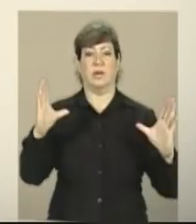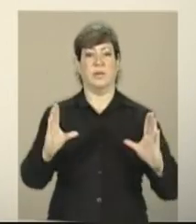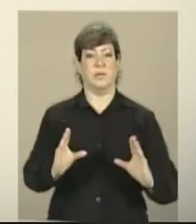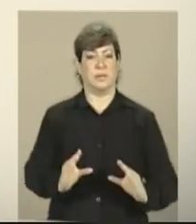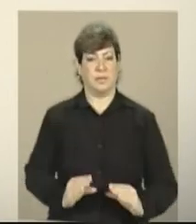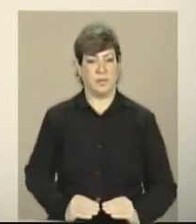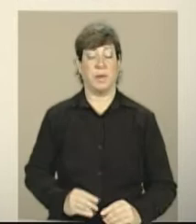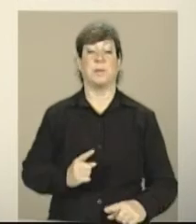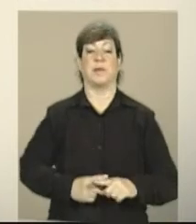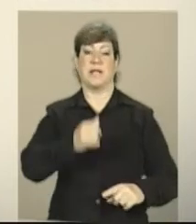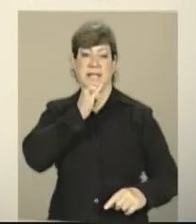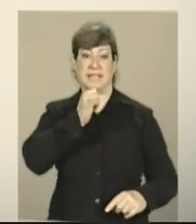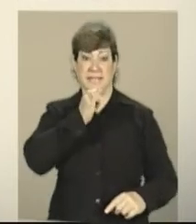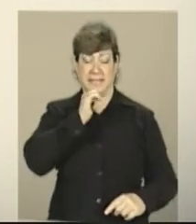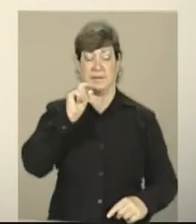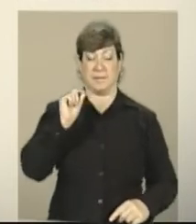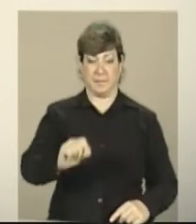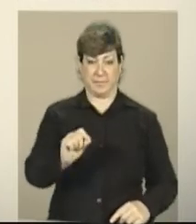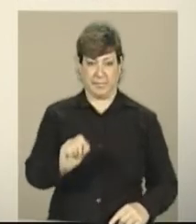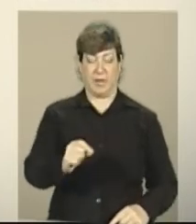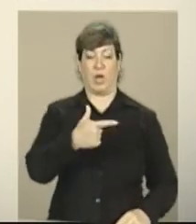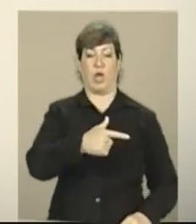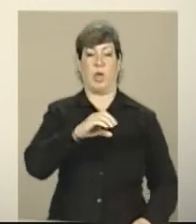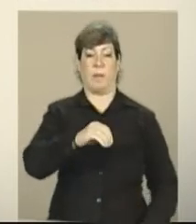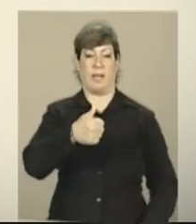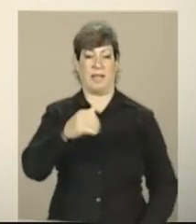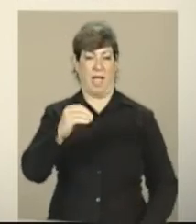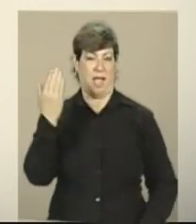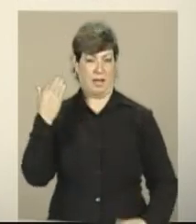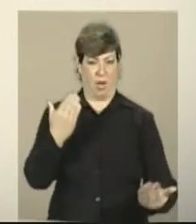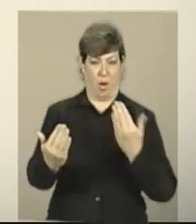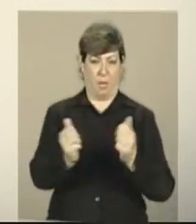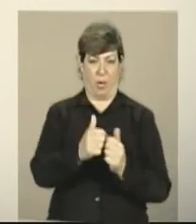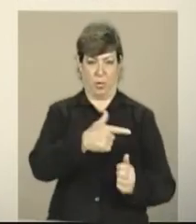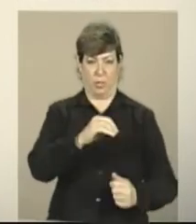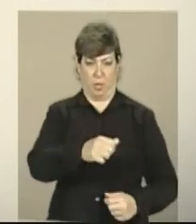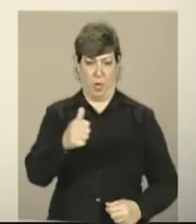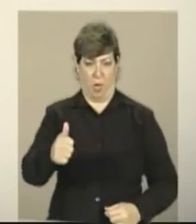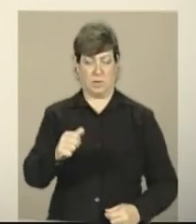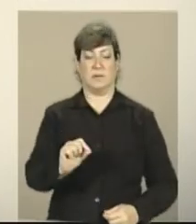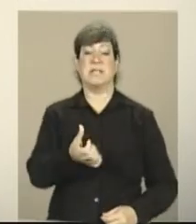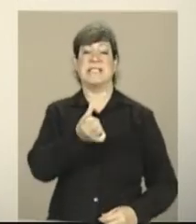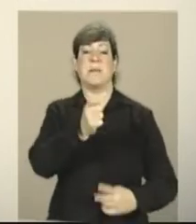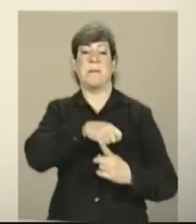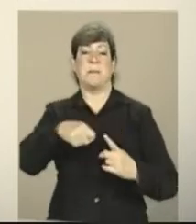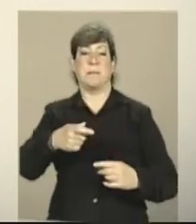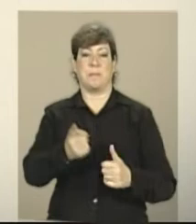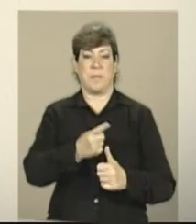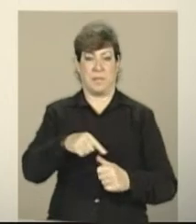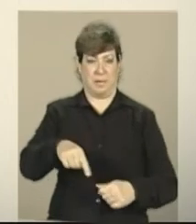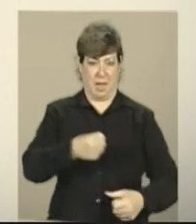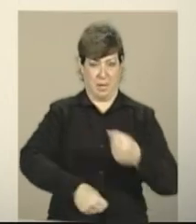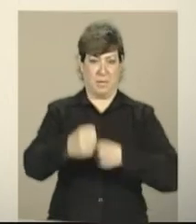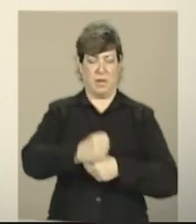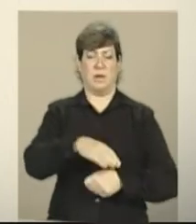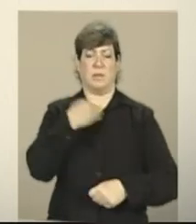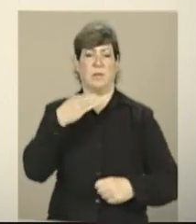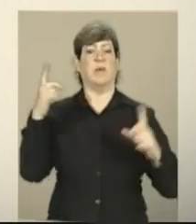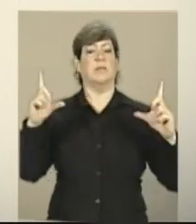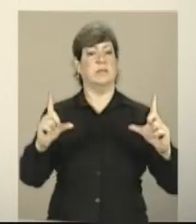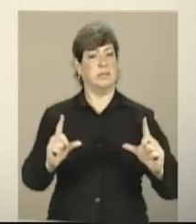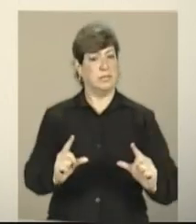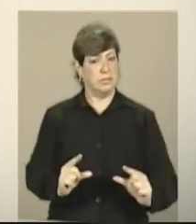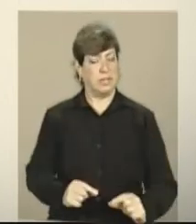caindo por exemplo em relação à 2010 no primeiro semestre do ano passado a mortalidade caiu